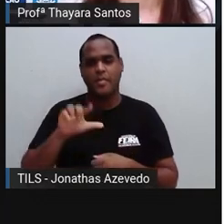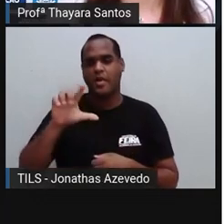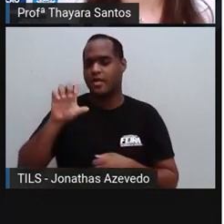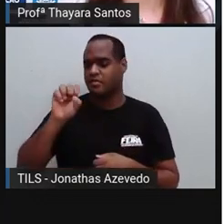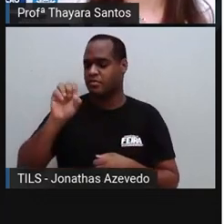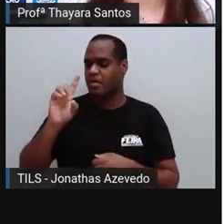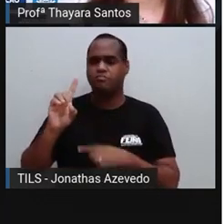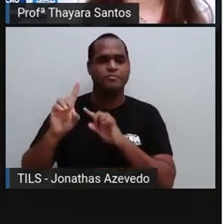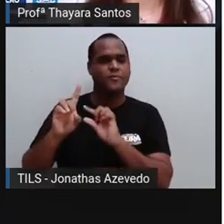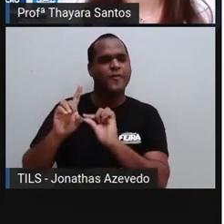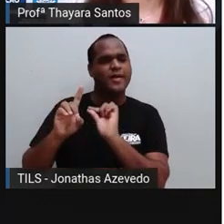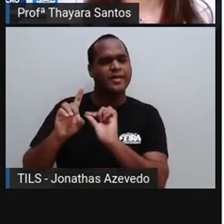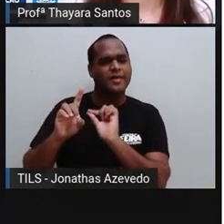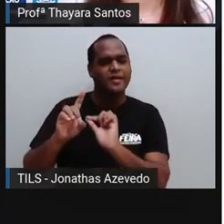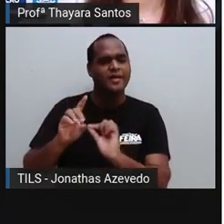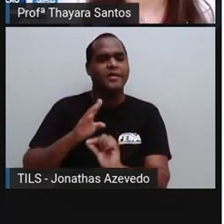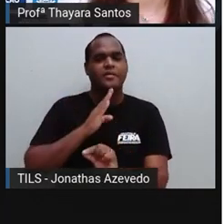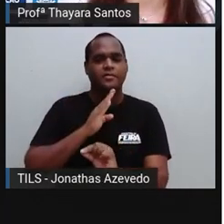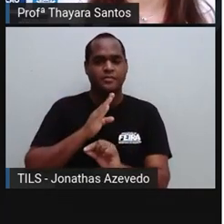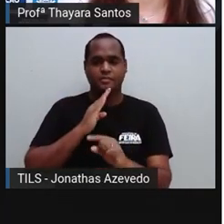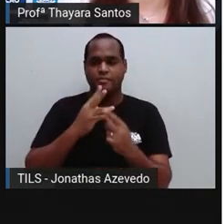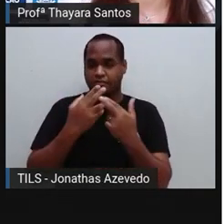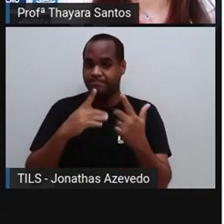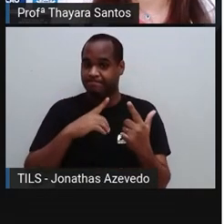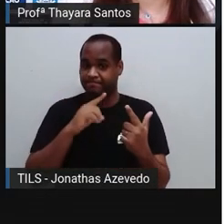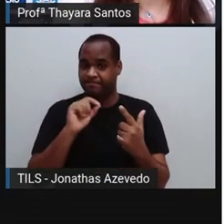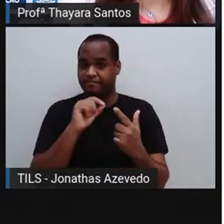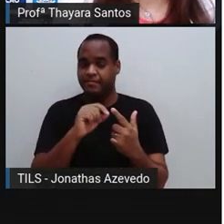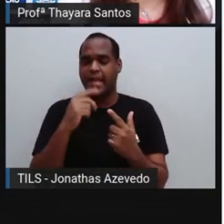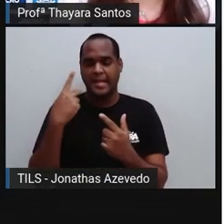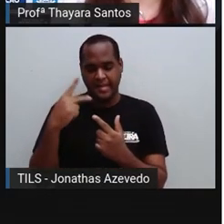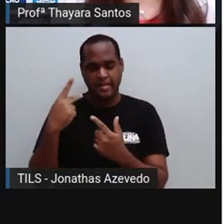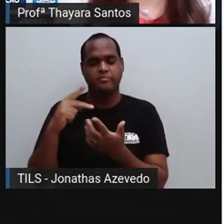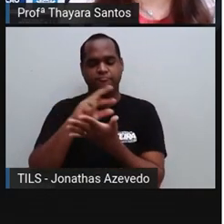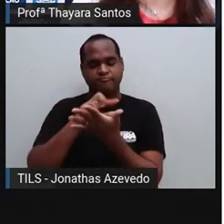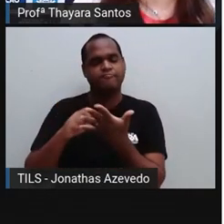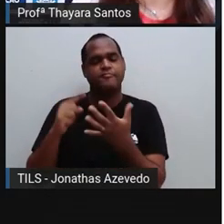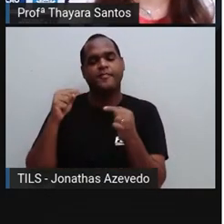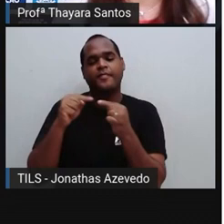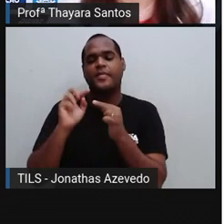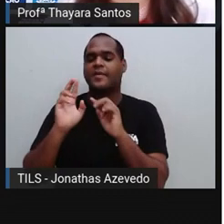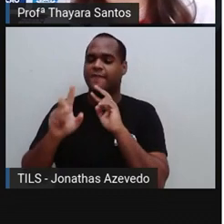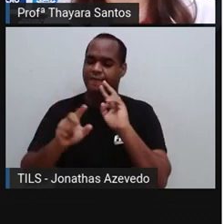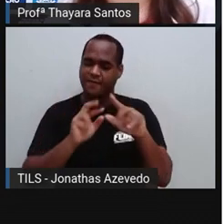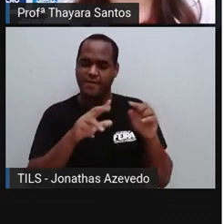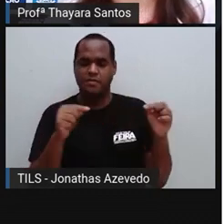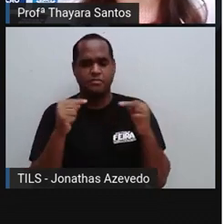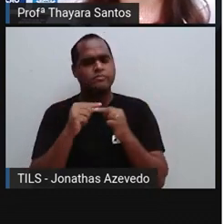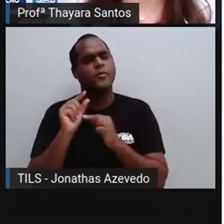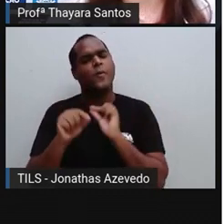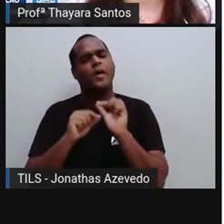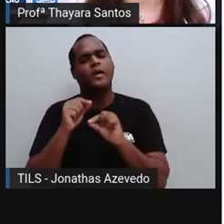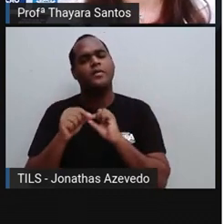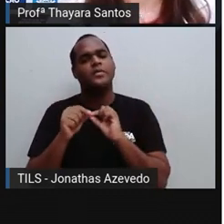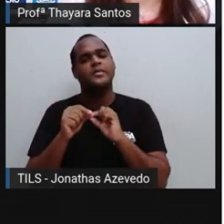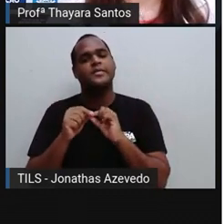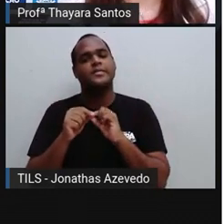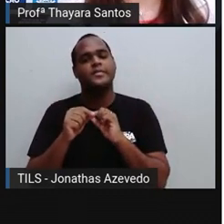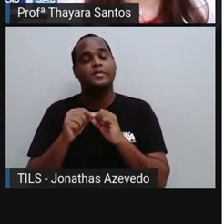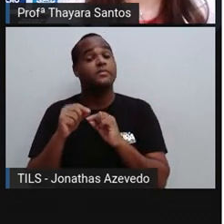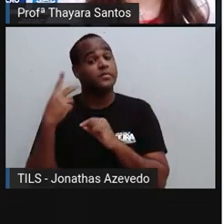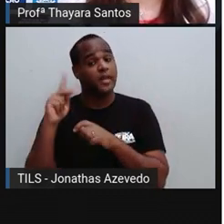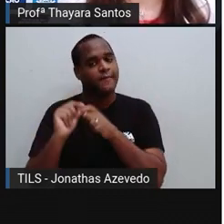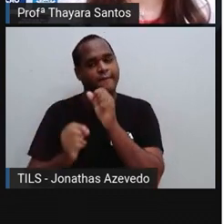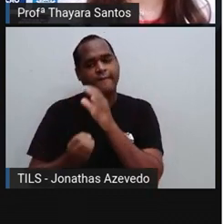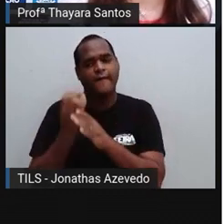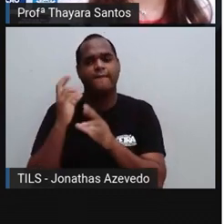E o LSD? O LSD também é uma droga sintética, é diferente da maconha, por exemplo. E ela é diferente